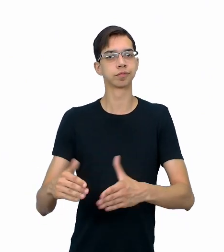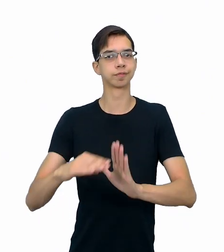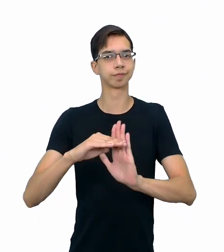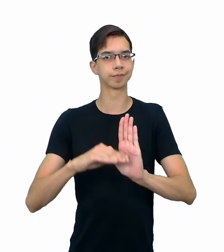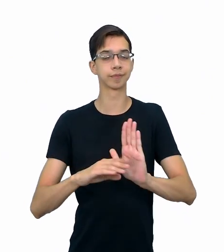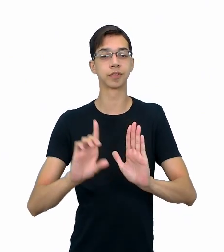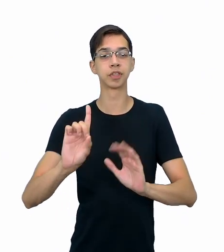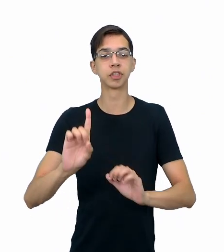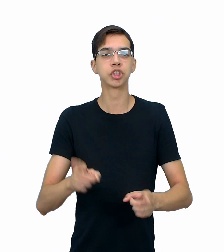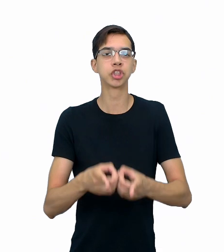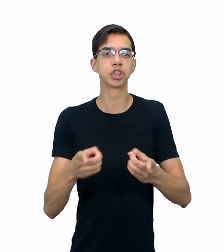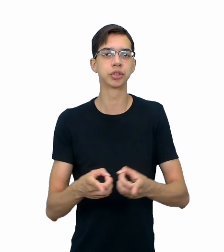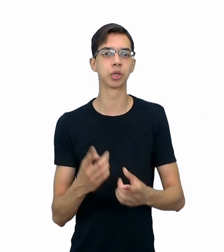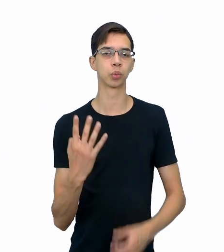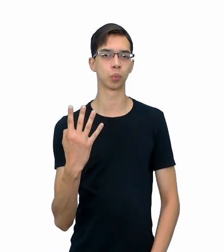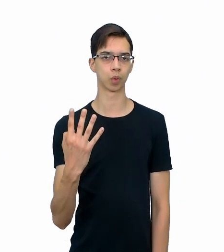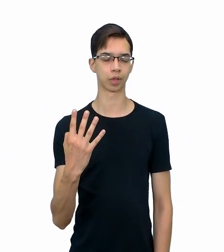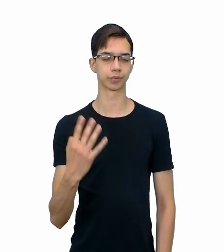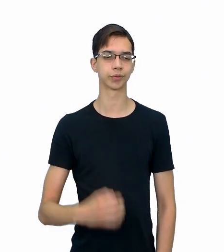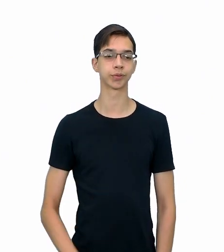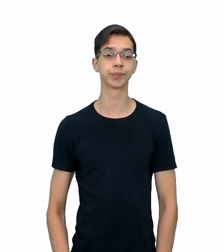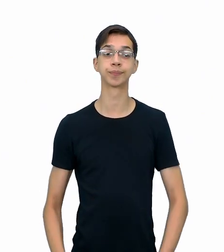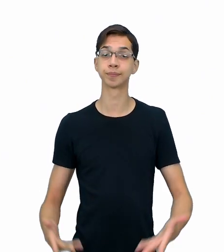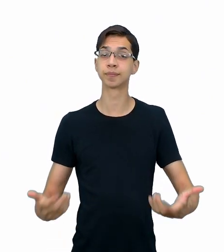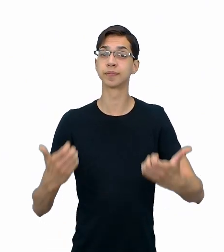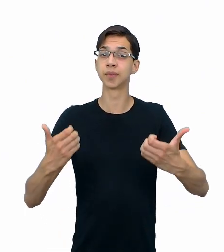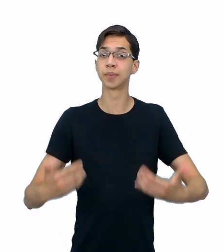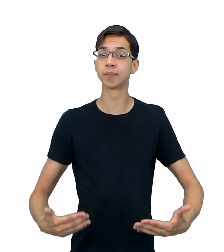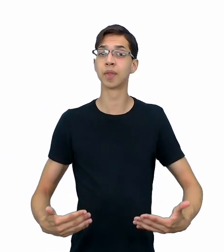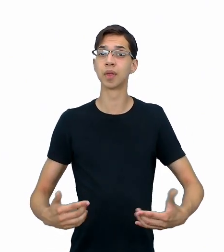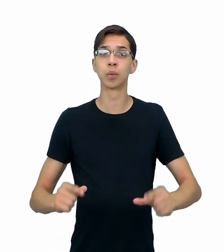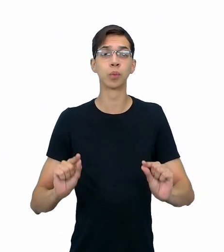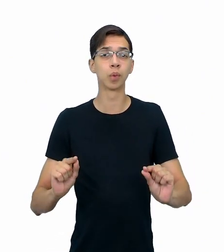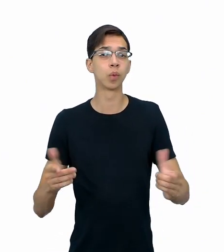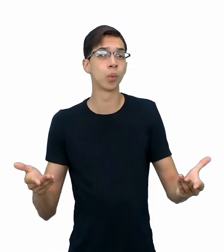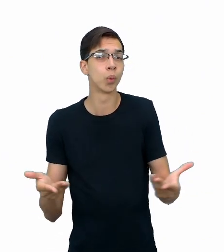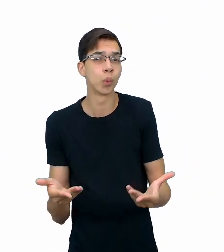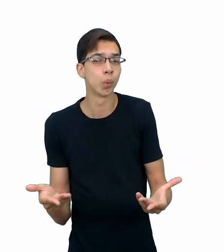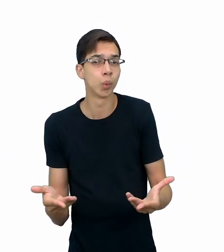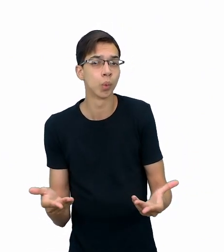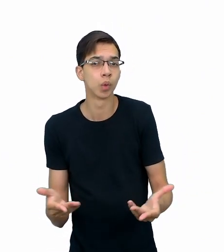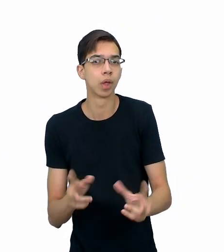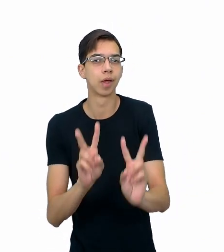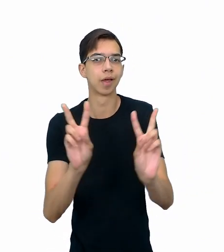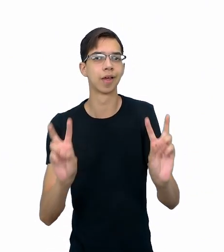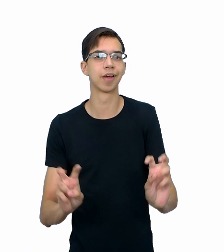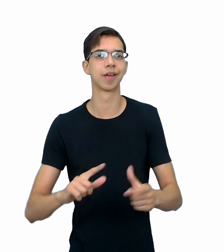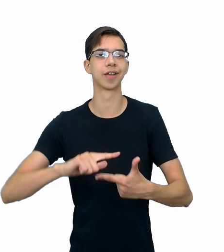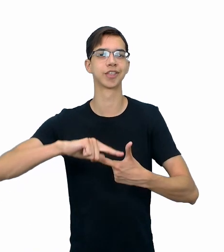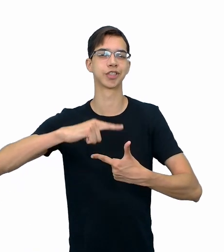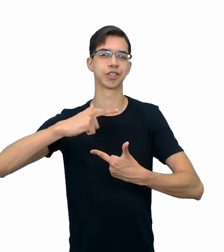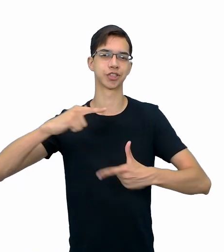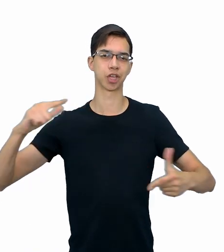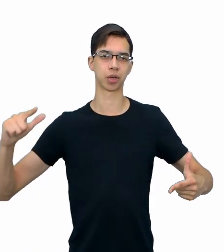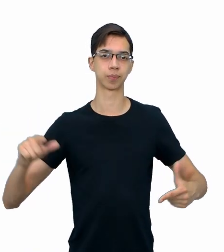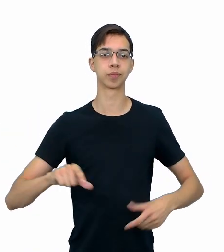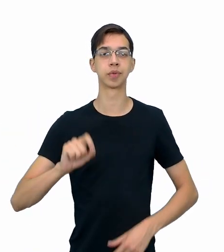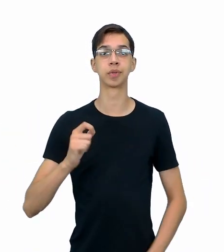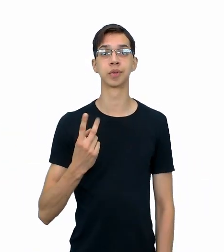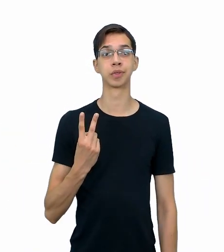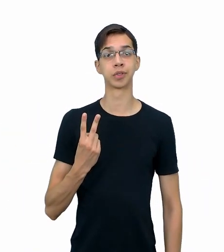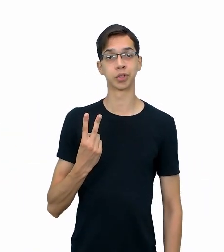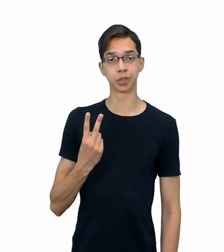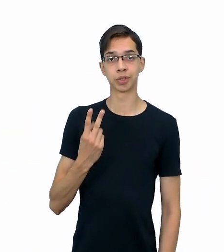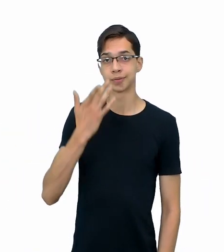a gente vai falar um pouquinho da geometria. E para isso a gente preparou aí, selecionou 2 autores